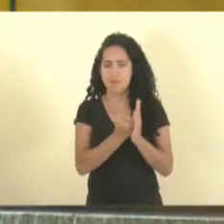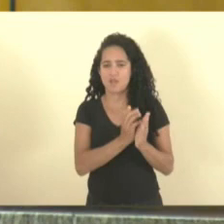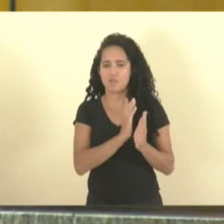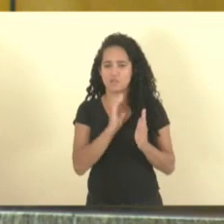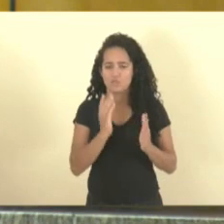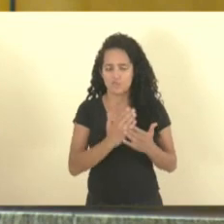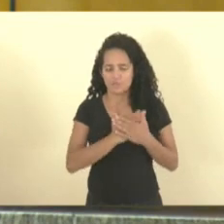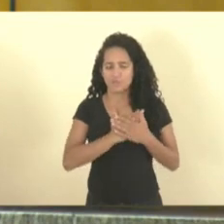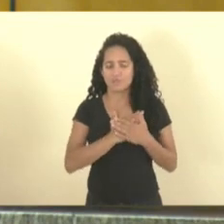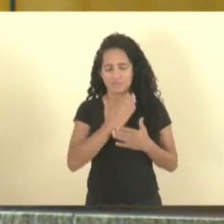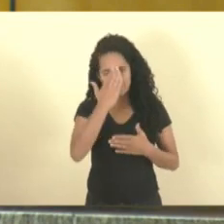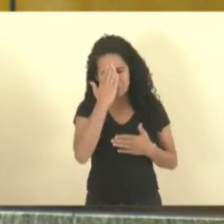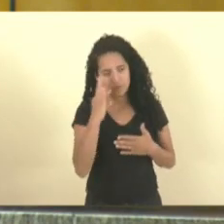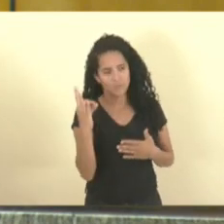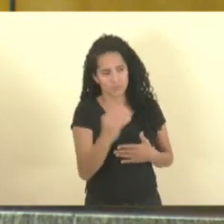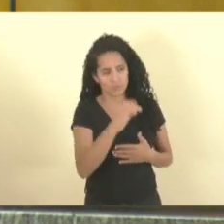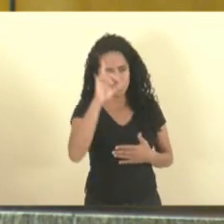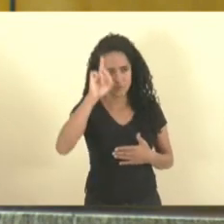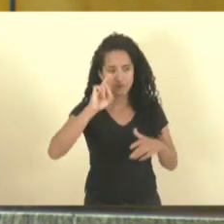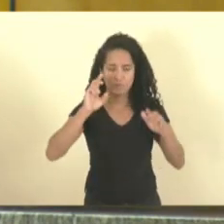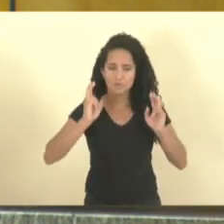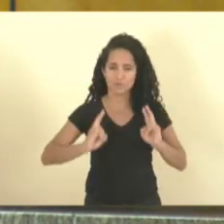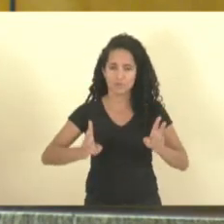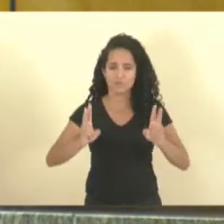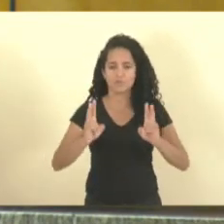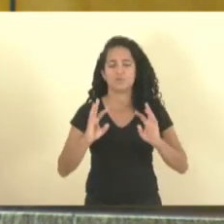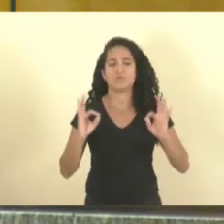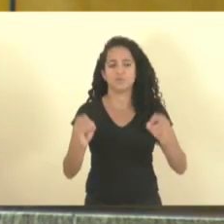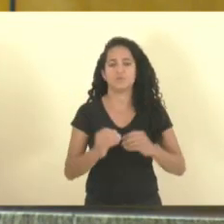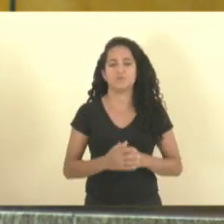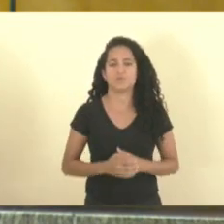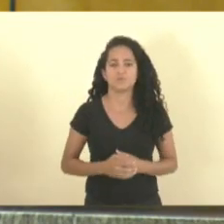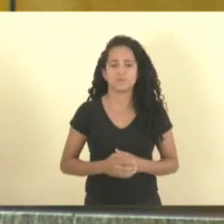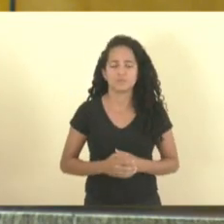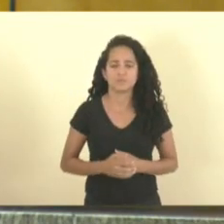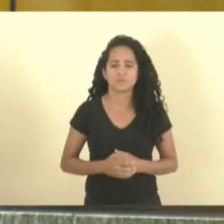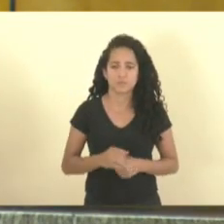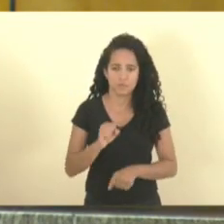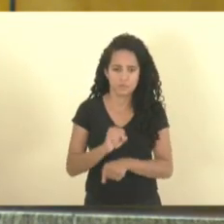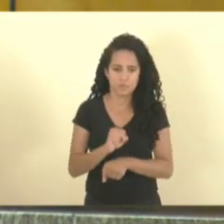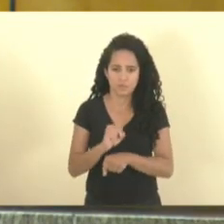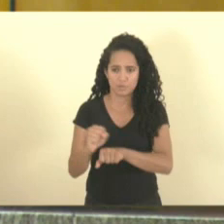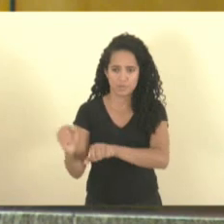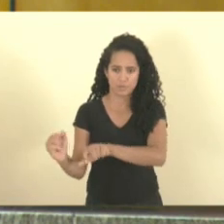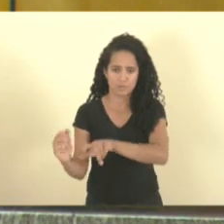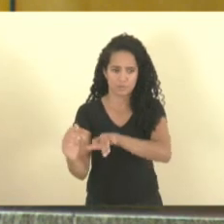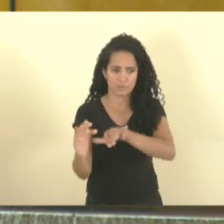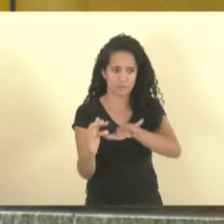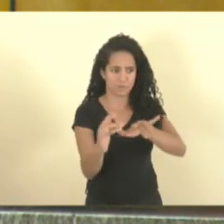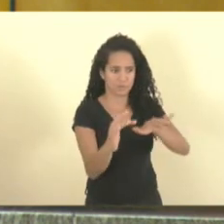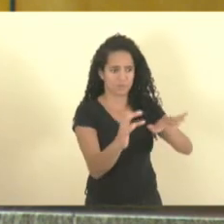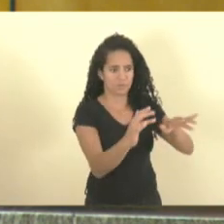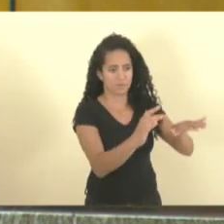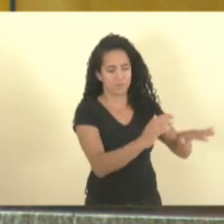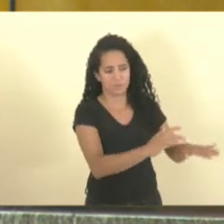deputada Janete. Obrigado a vocês todos. Que Deus continue abençoando a todos. Vou aguardar a saída aí para a gente poder